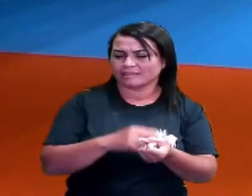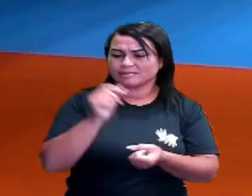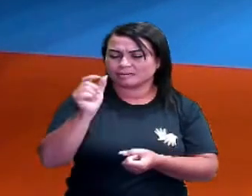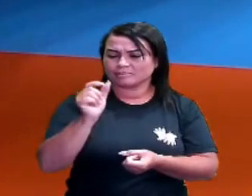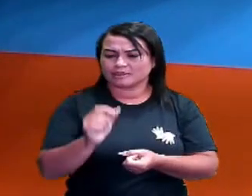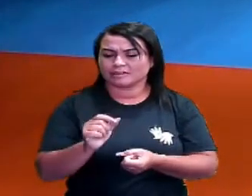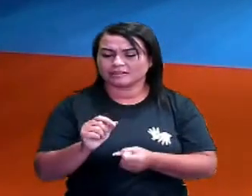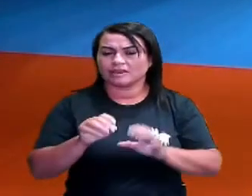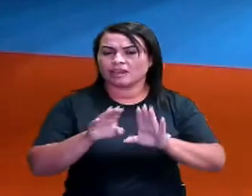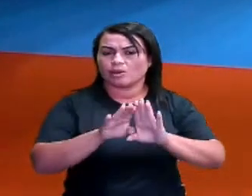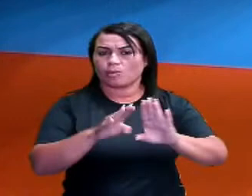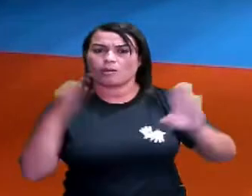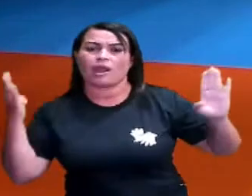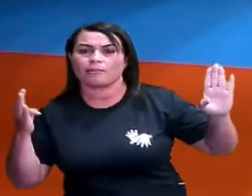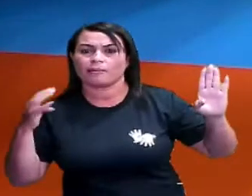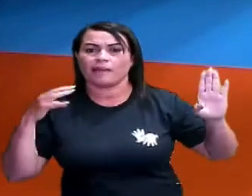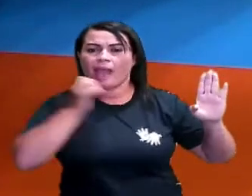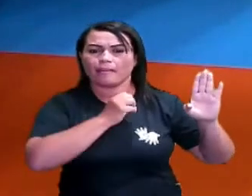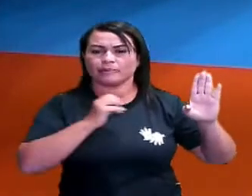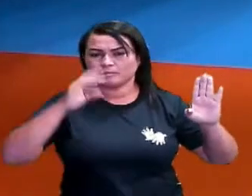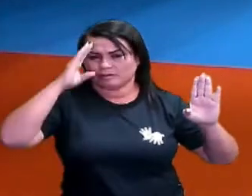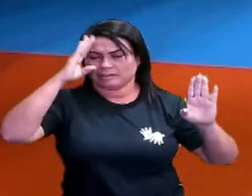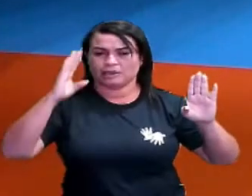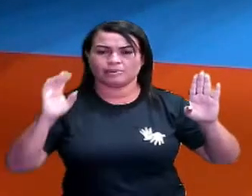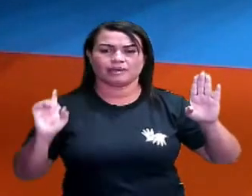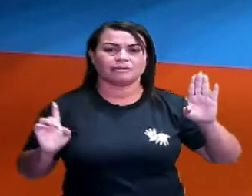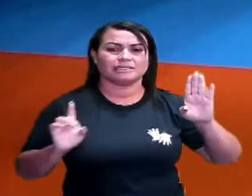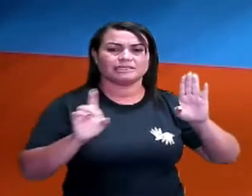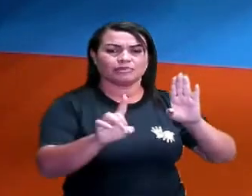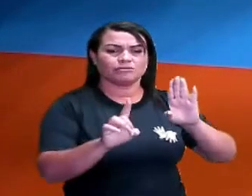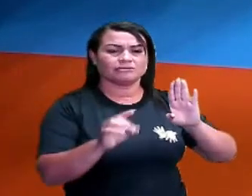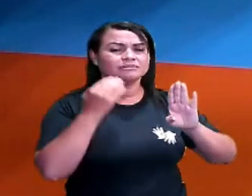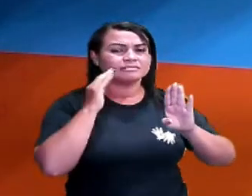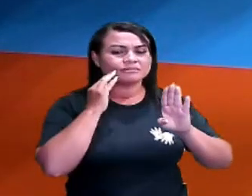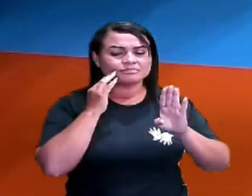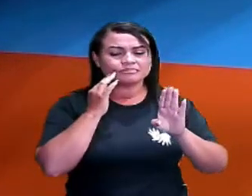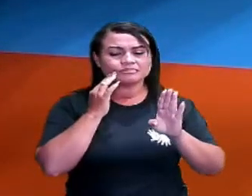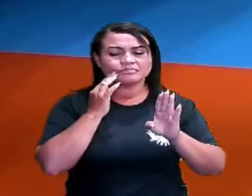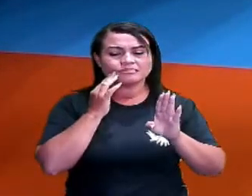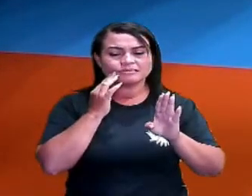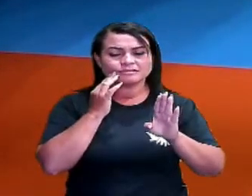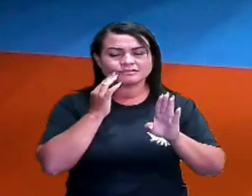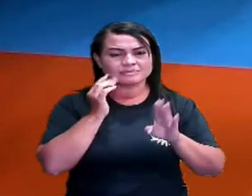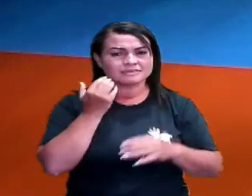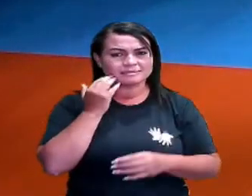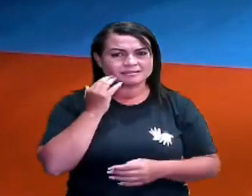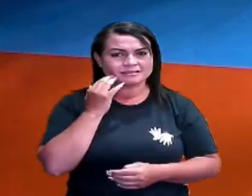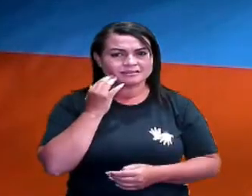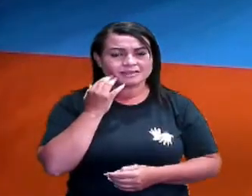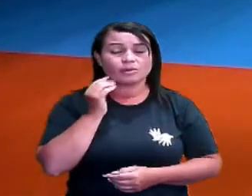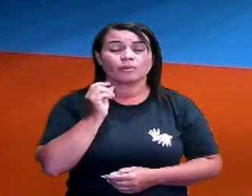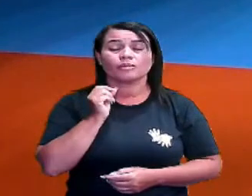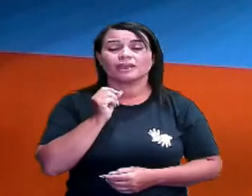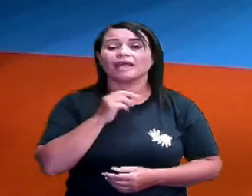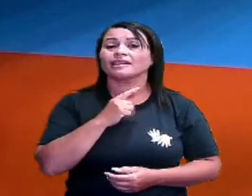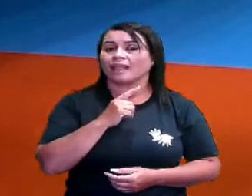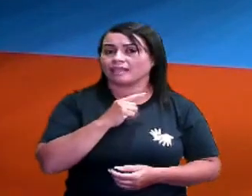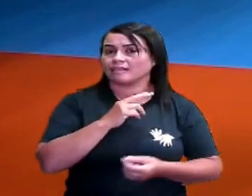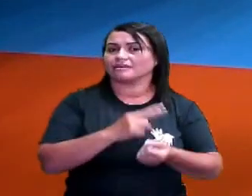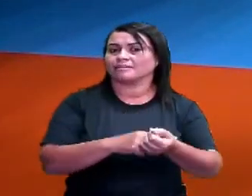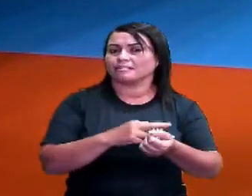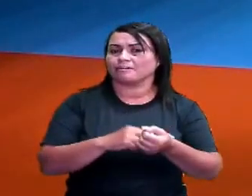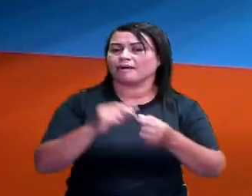de supetão para passar o capitão. Supetão está rimando com capitão. Então, o